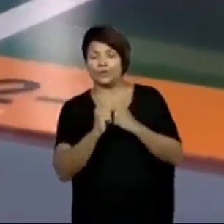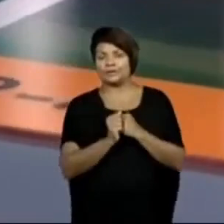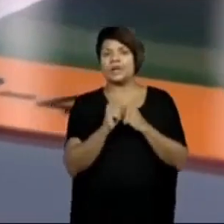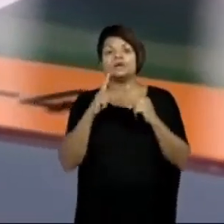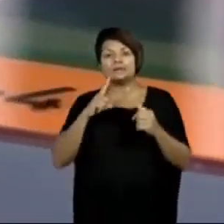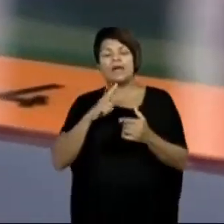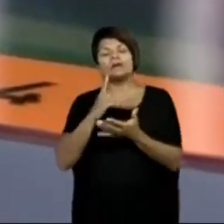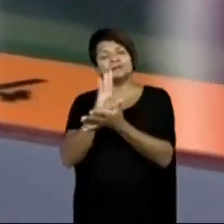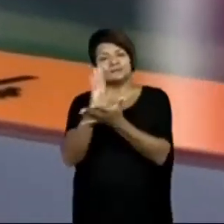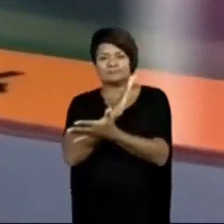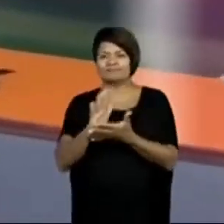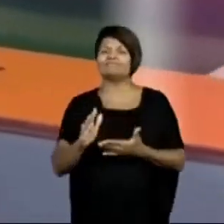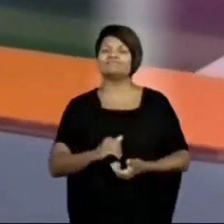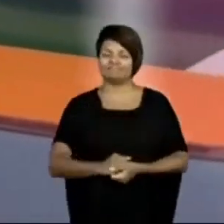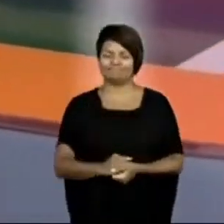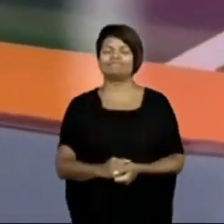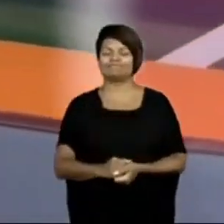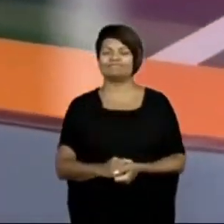aí também. Isso mesmo.